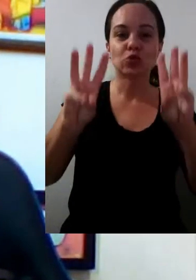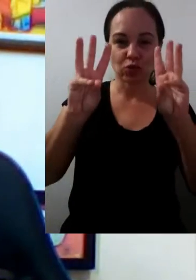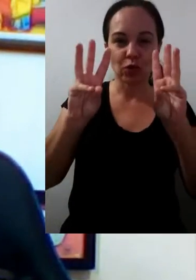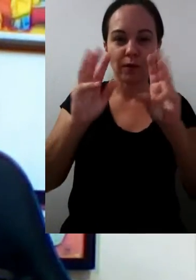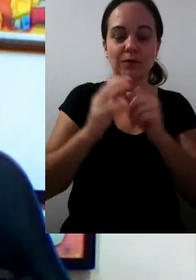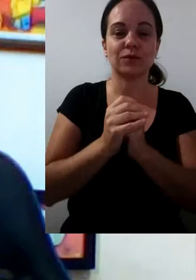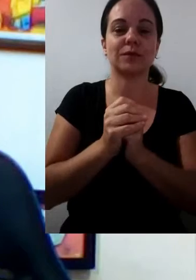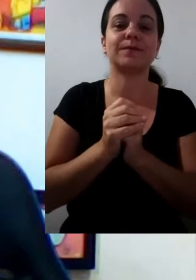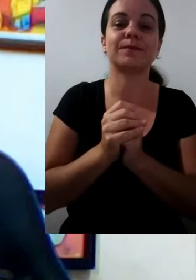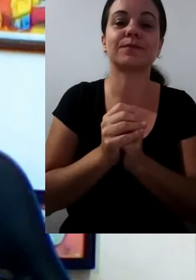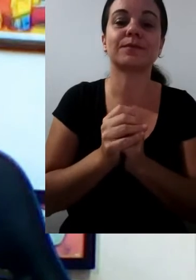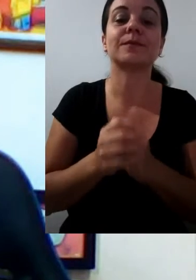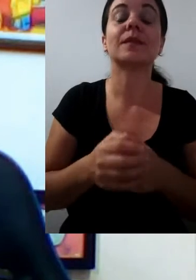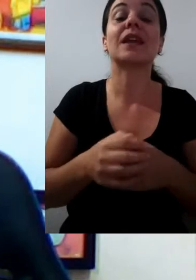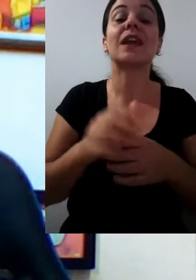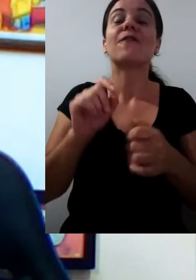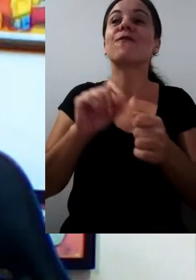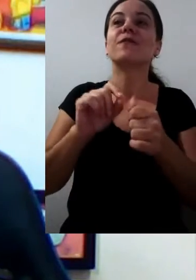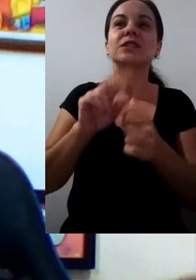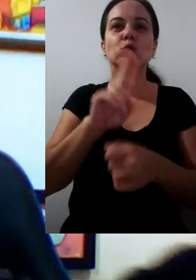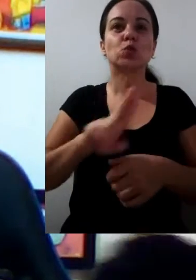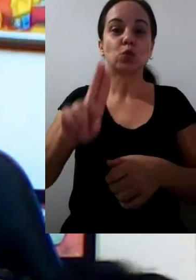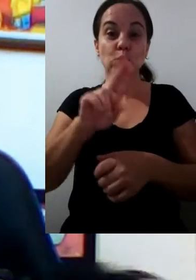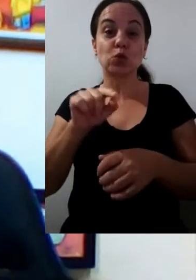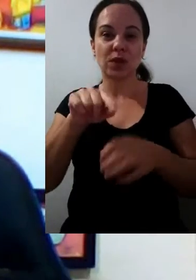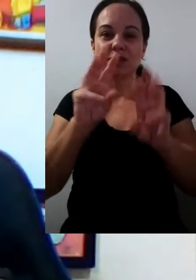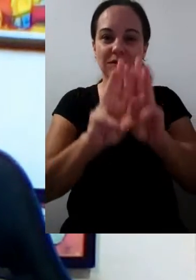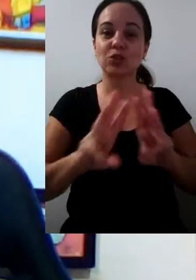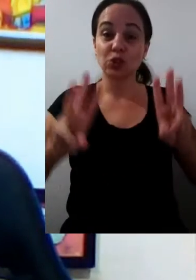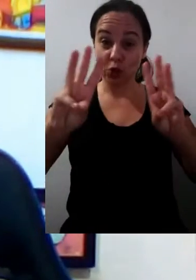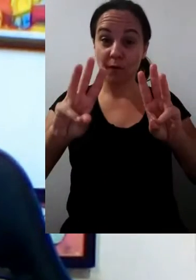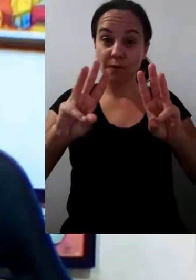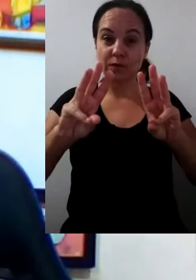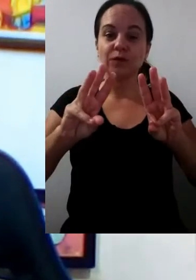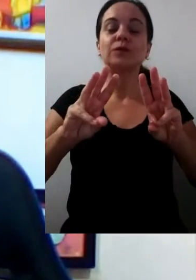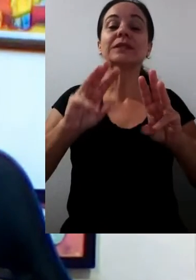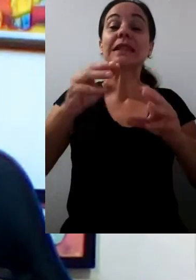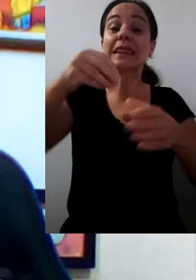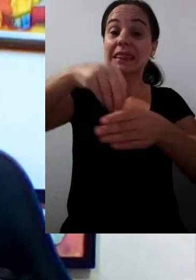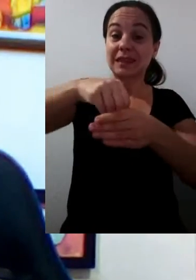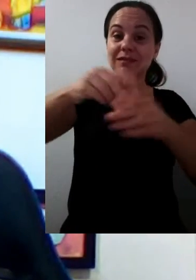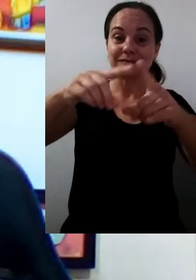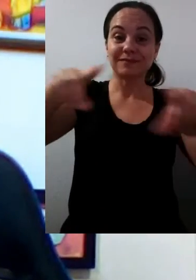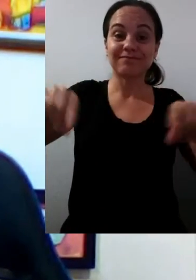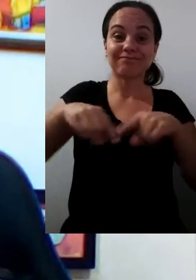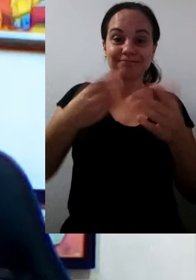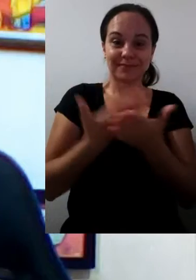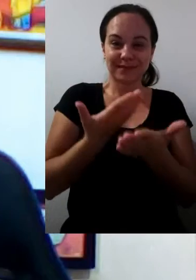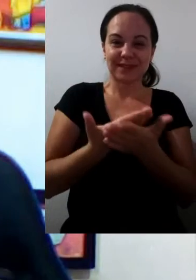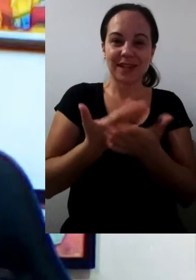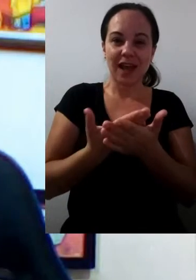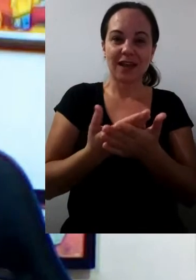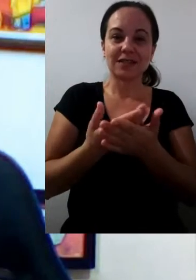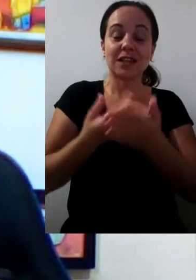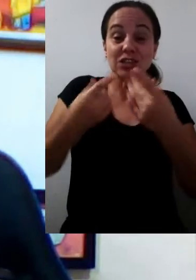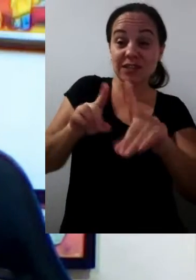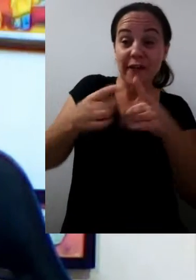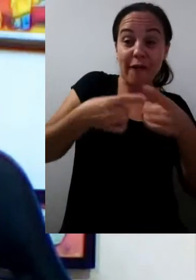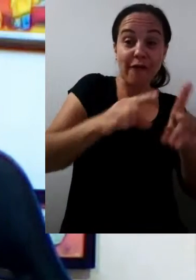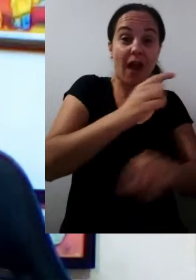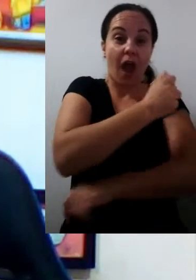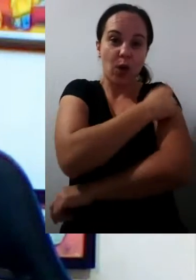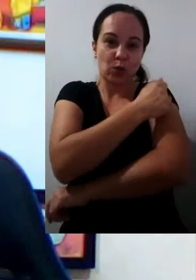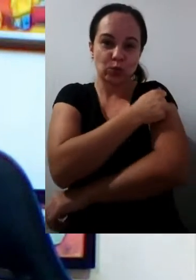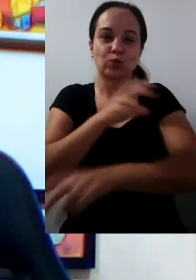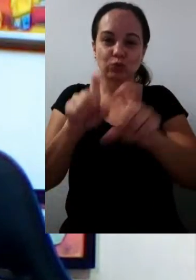engenharia de software, e fazer uso desse software desenvolvido em sala de aula, analisando os desafios da informática na educação por meio de